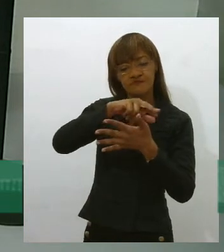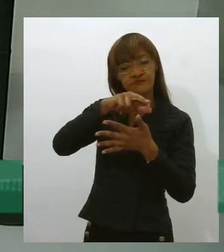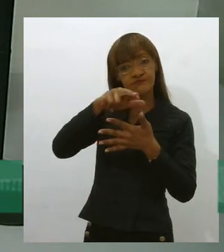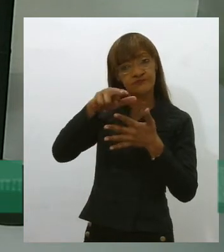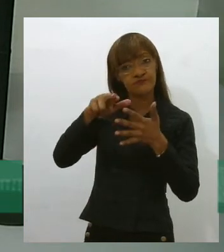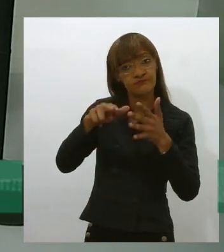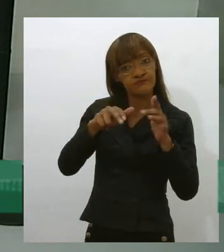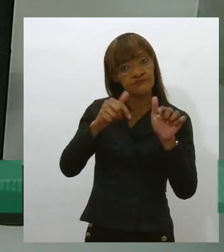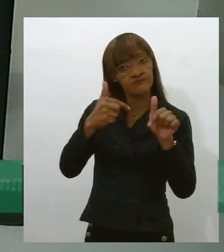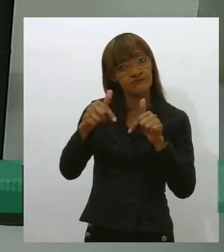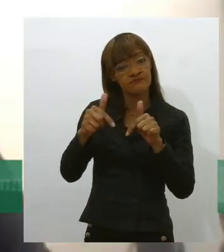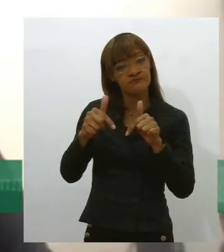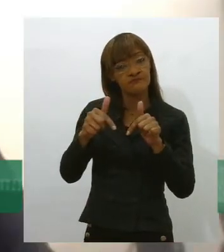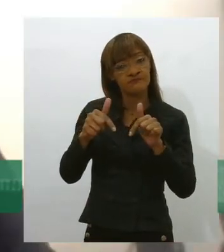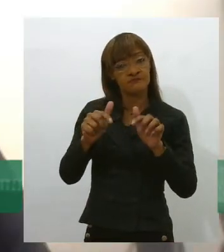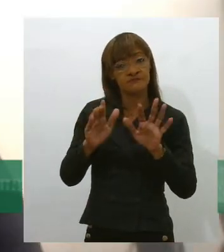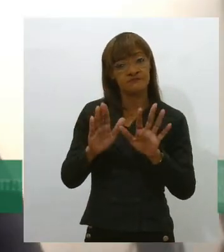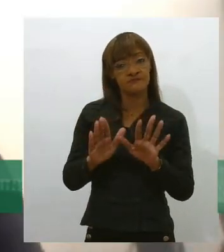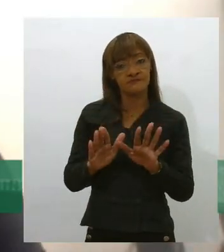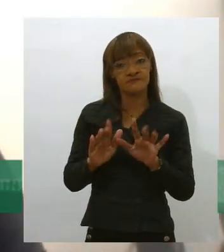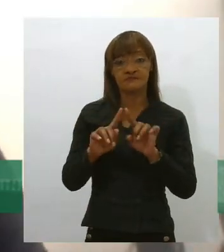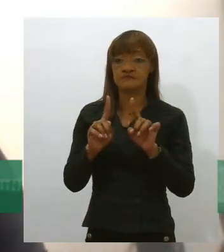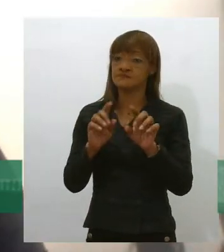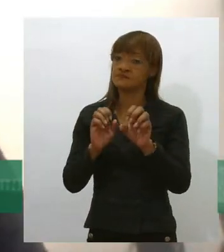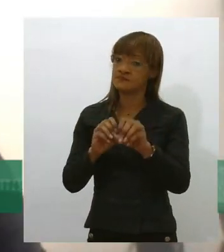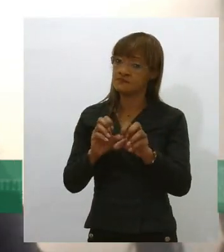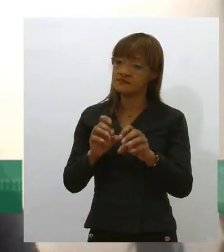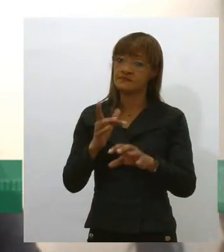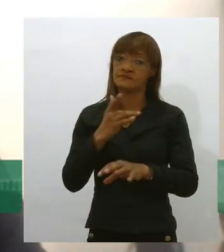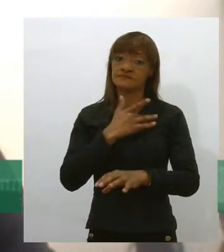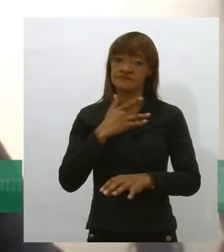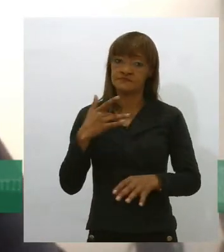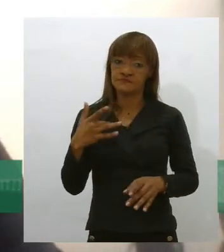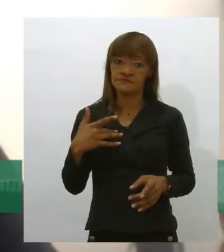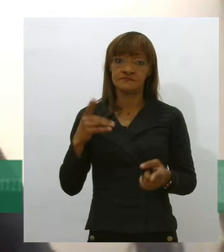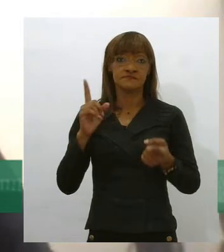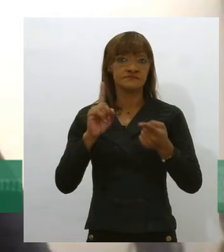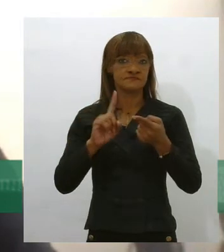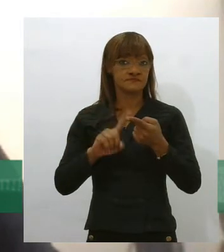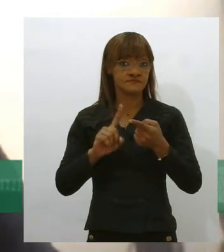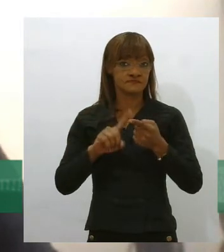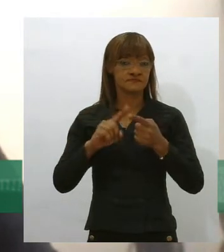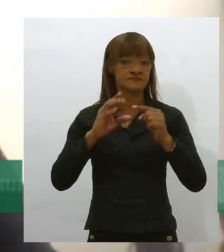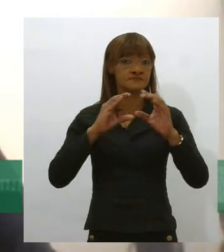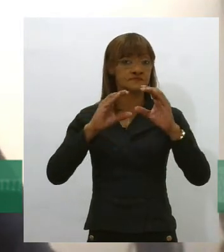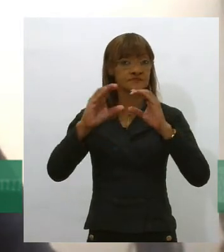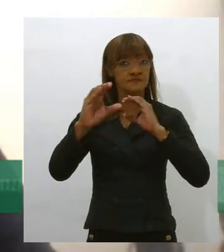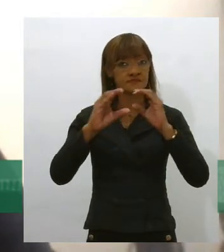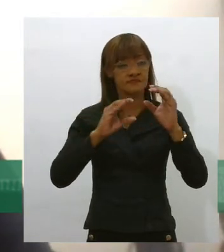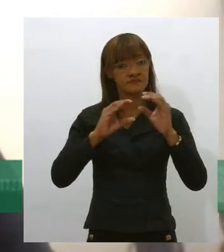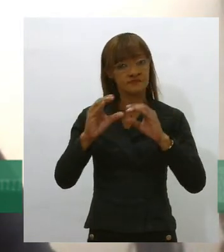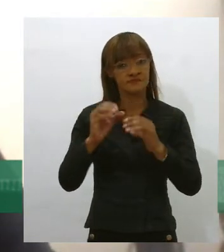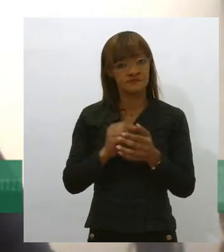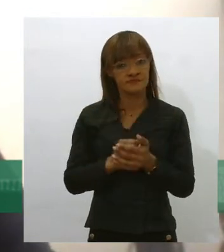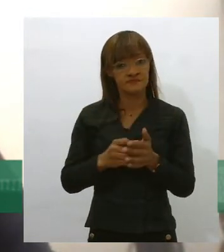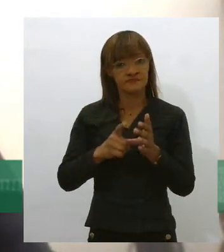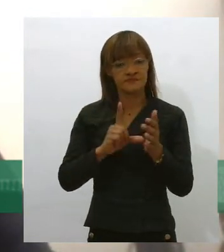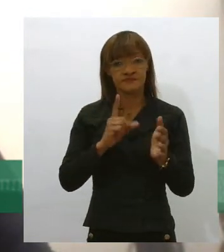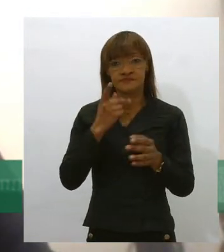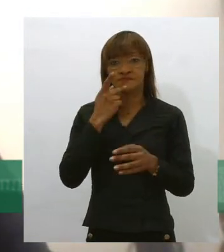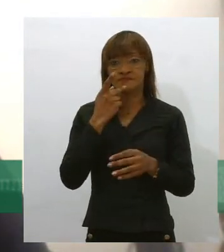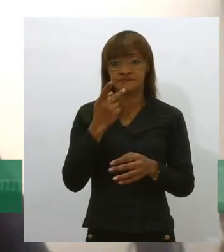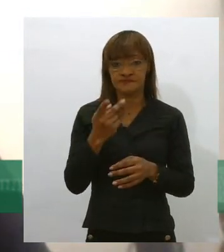assim como o tempo a educação e para a saúde tem também para comunicação como falei e o vídeo muito bem pontuou